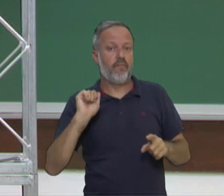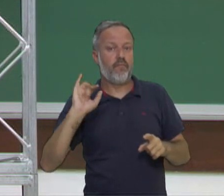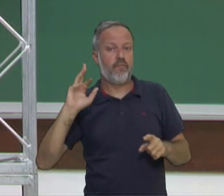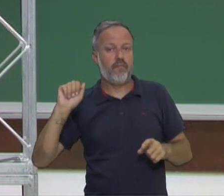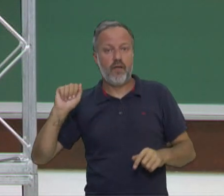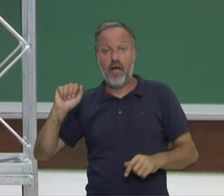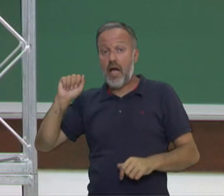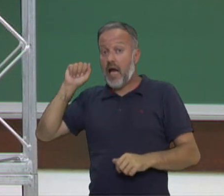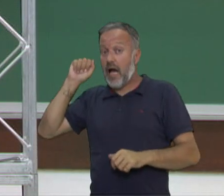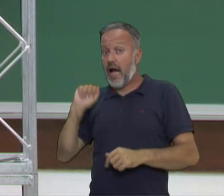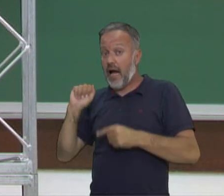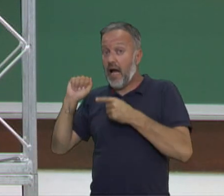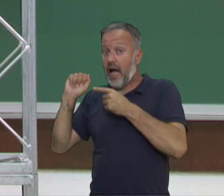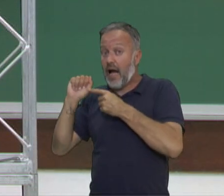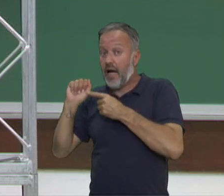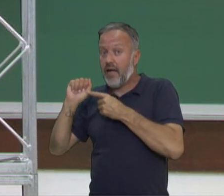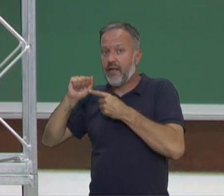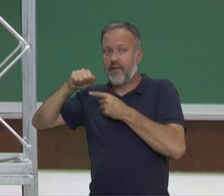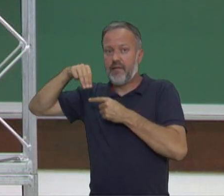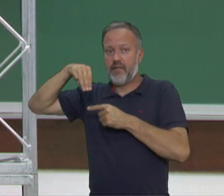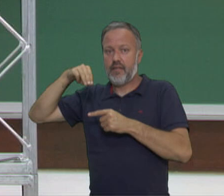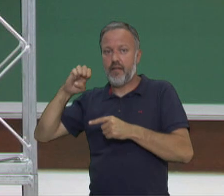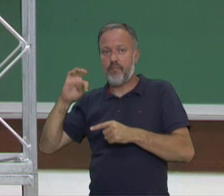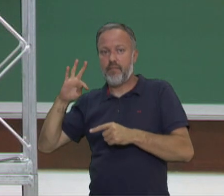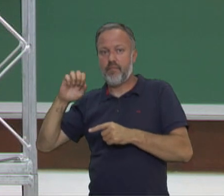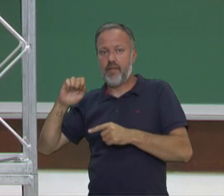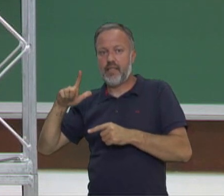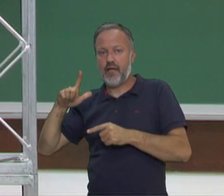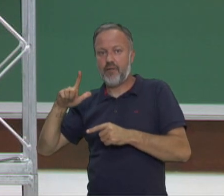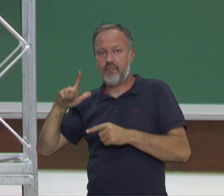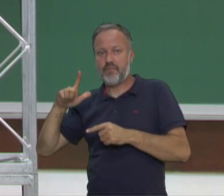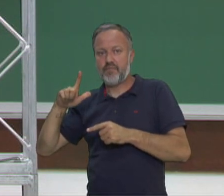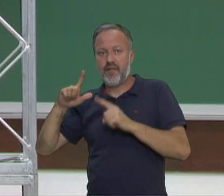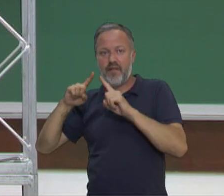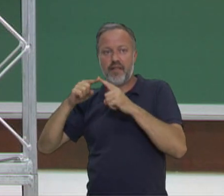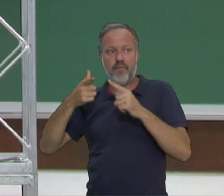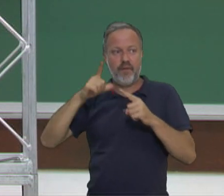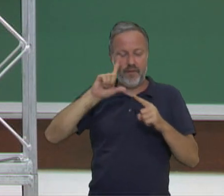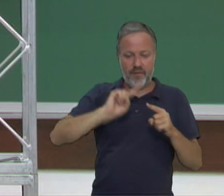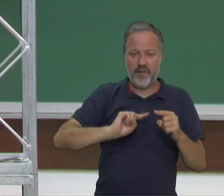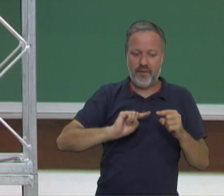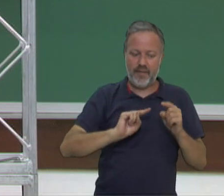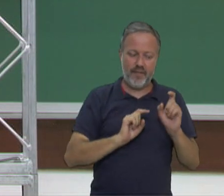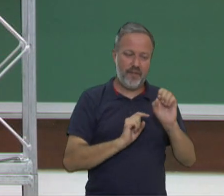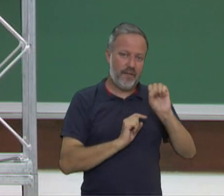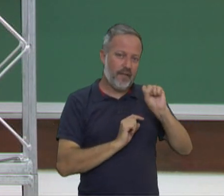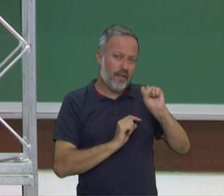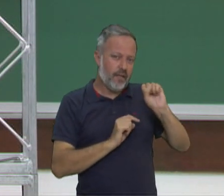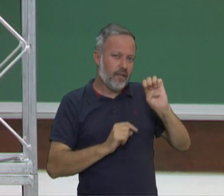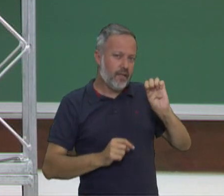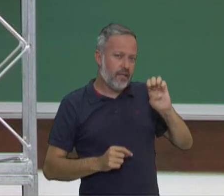último, aqueles que são sempre gasosos, não interagem com outros elementos porque são altamente